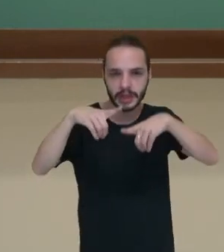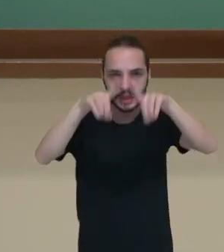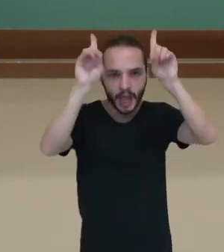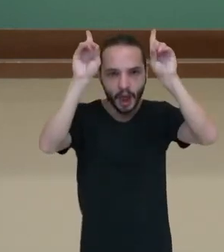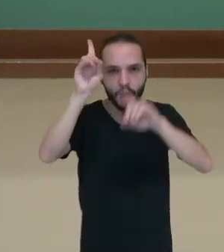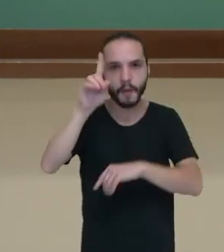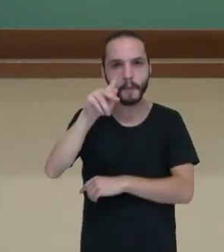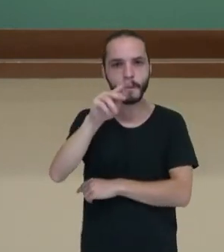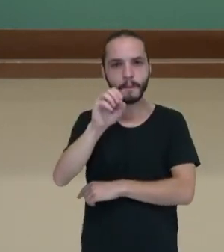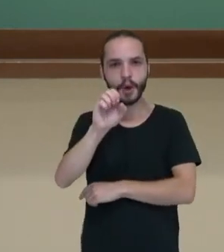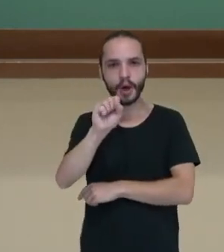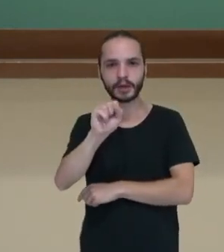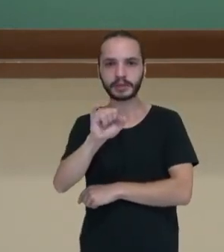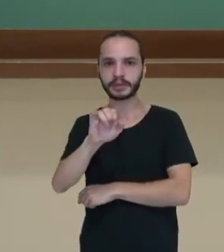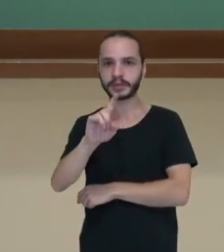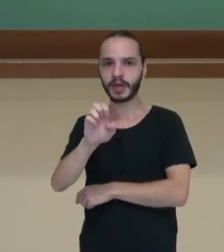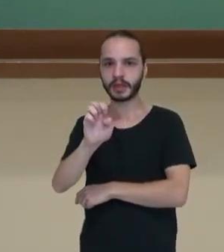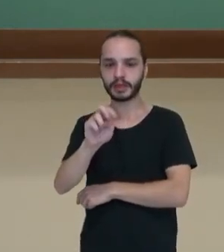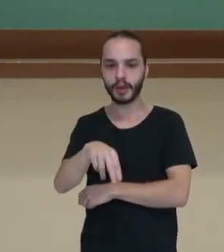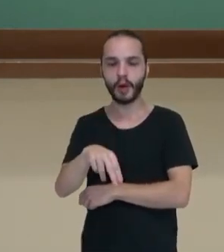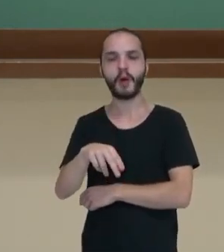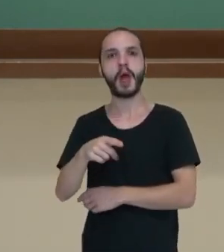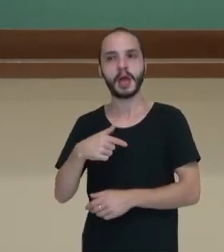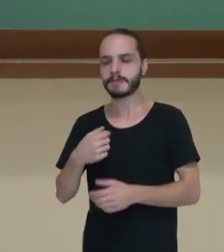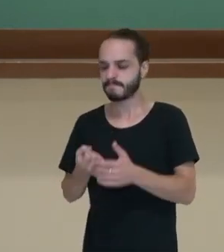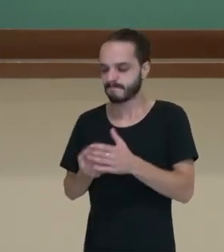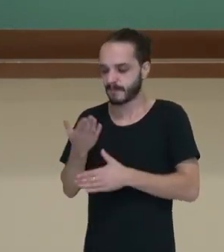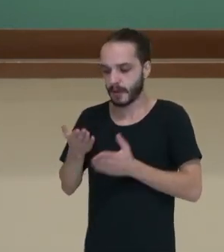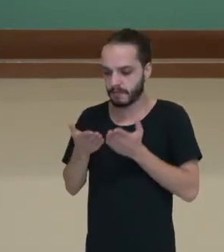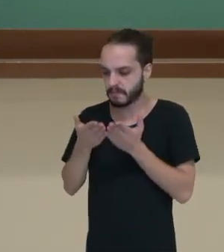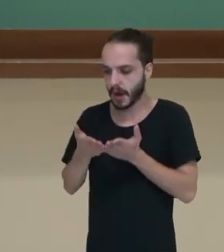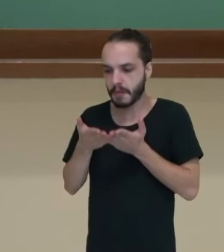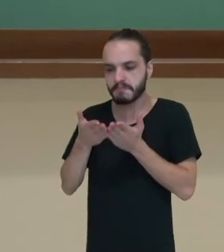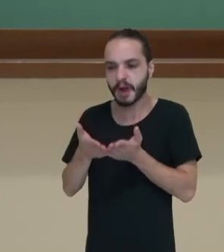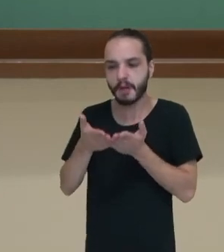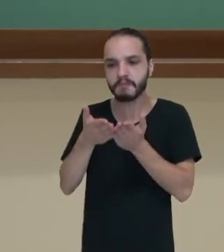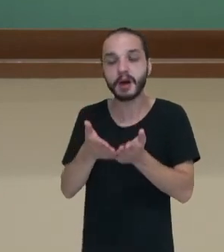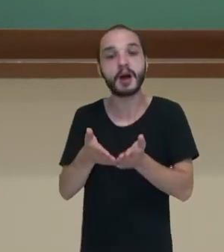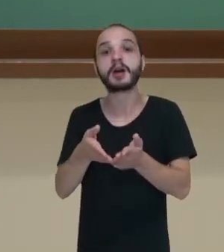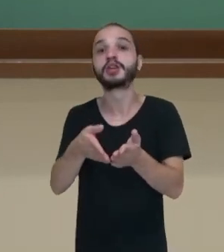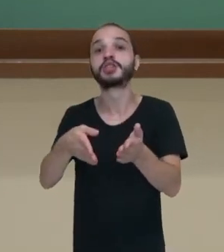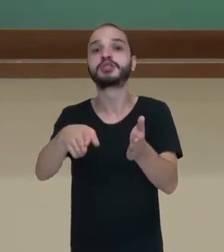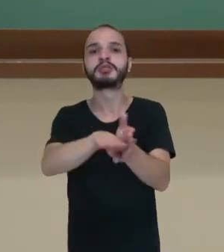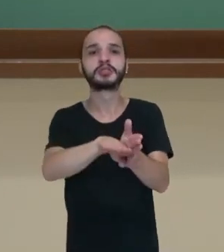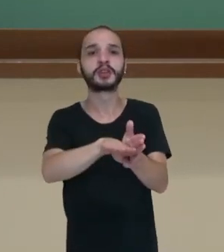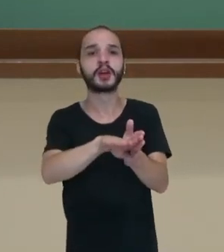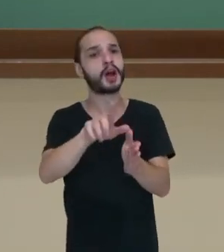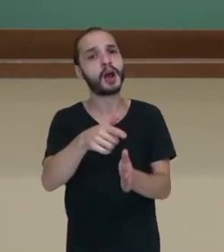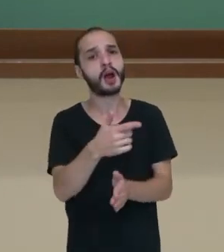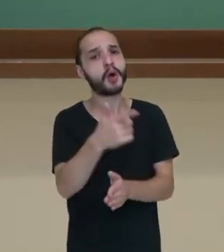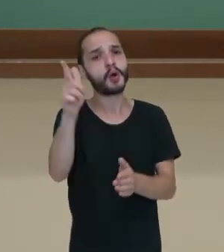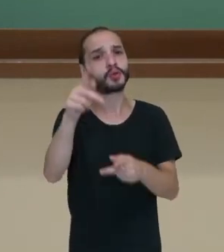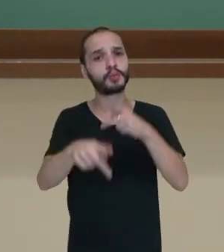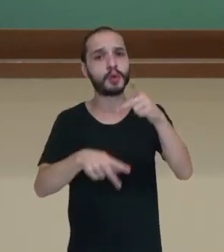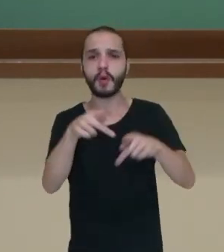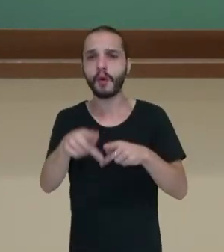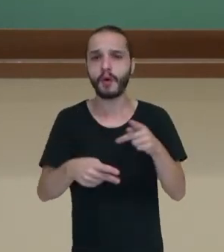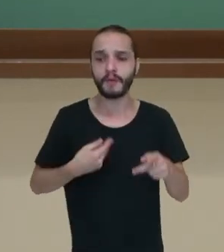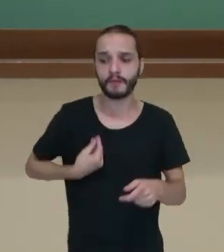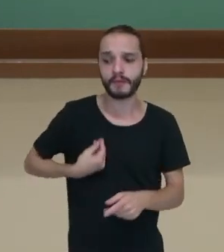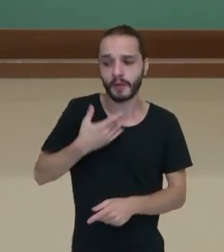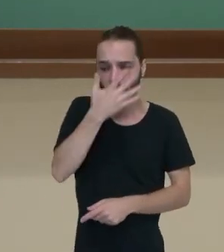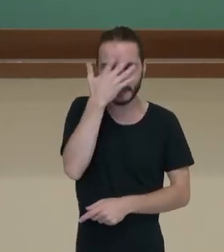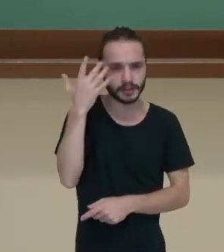repente a gente cria um barco e vai lá. Quando a gente chega lá, não é Poseidon que está lá, né? É outra civilização. E a gente começa